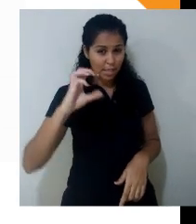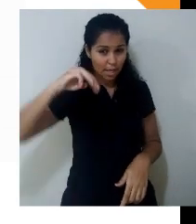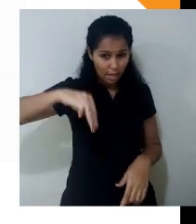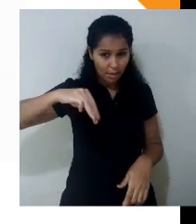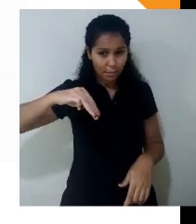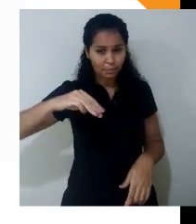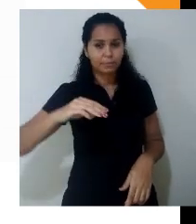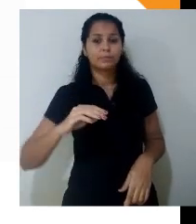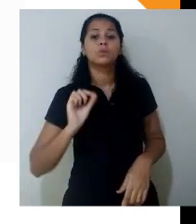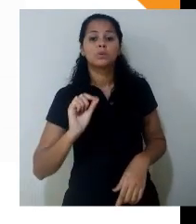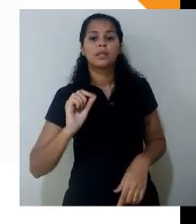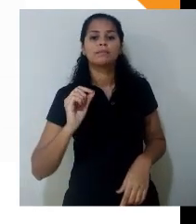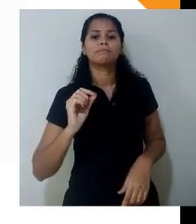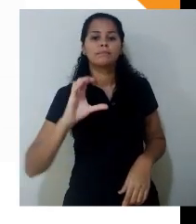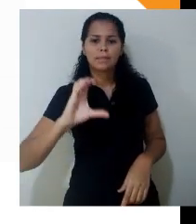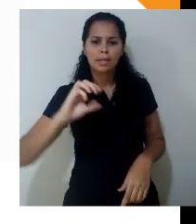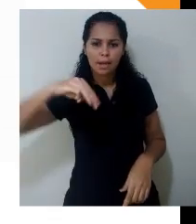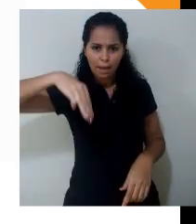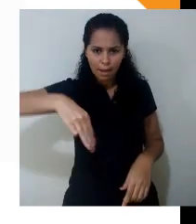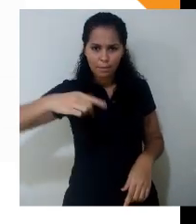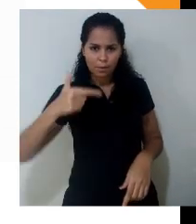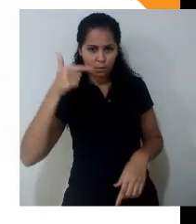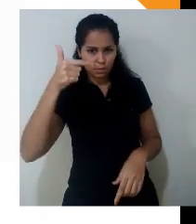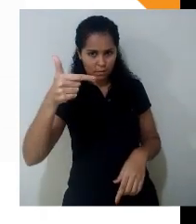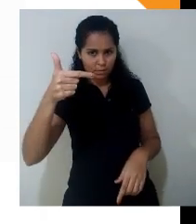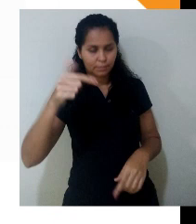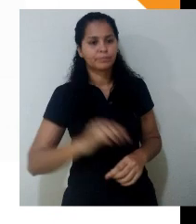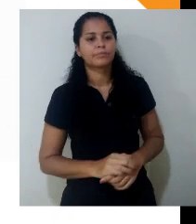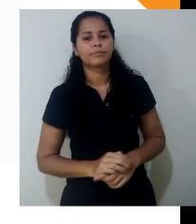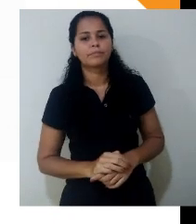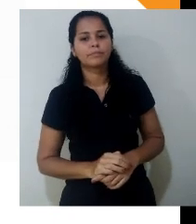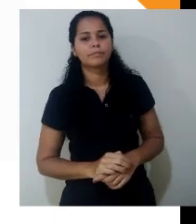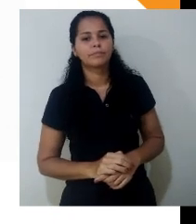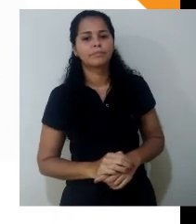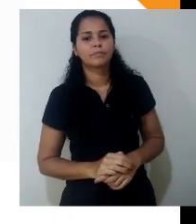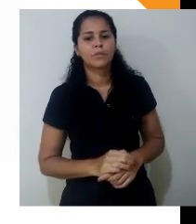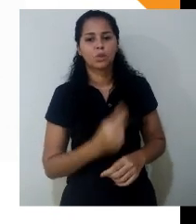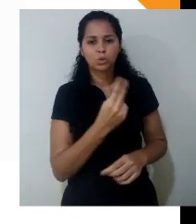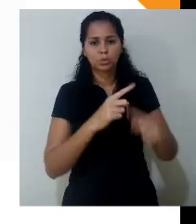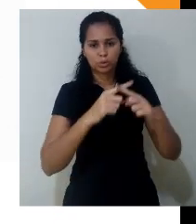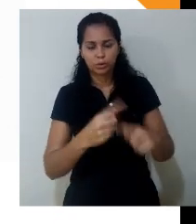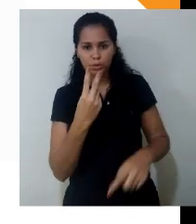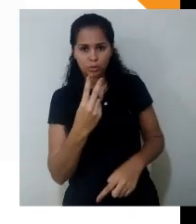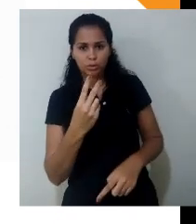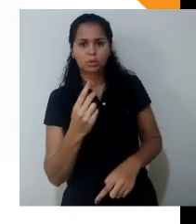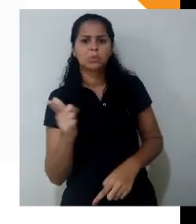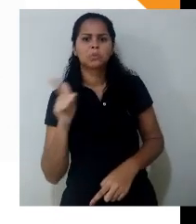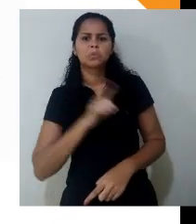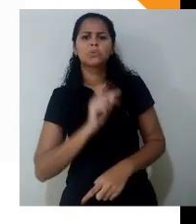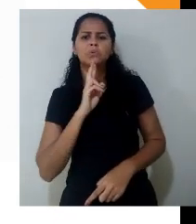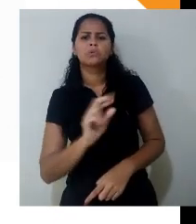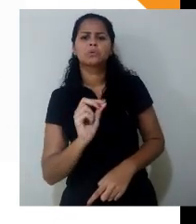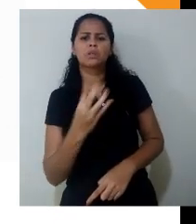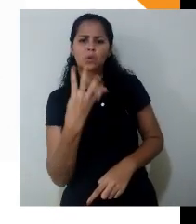lado dele é 2 centímetros. Então, 2 centímetros vezes 2 centímetros me dão 4 centímetros